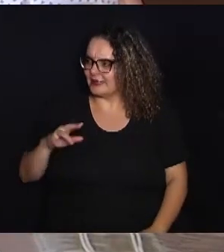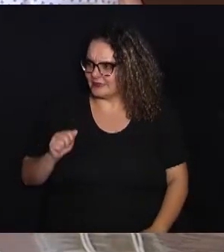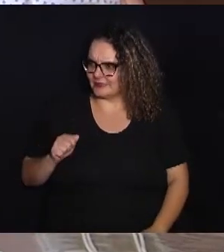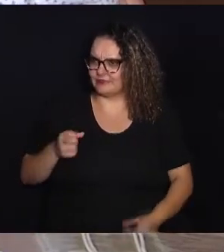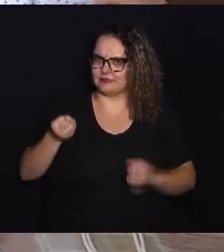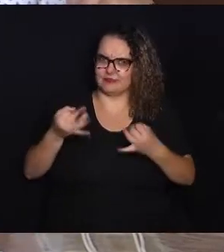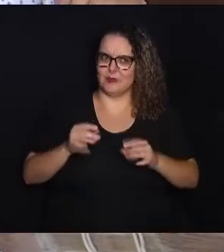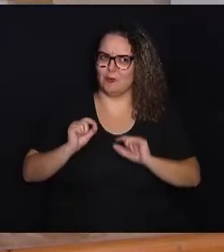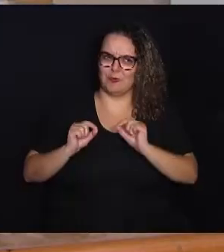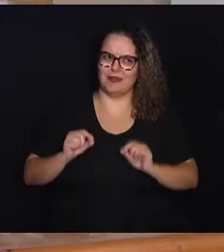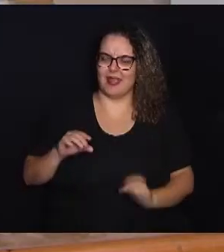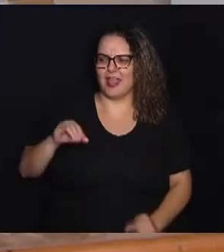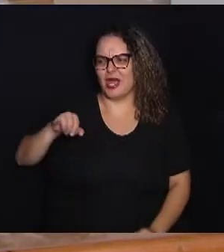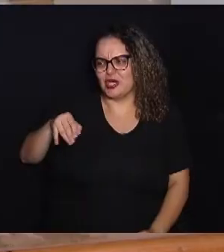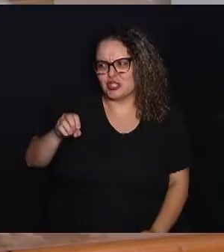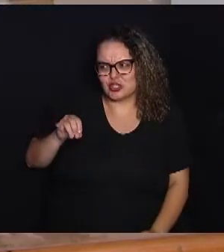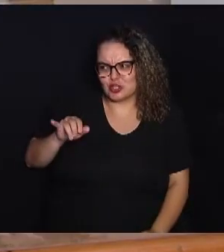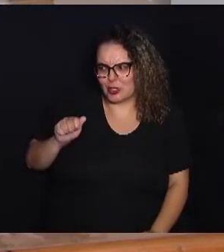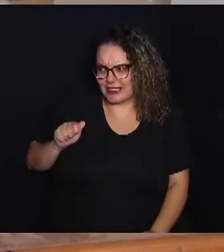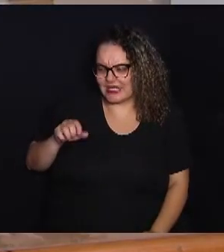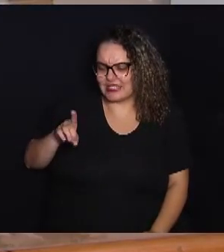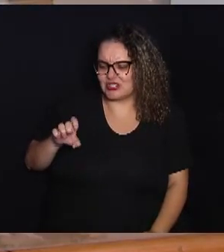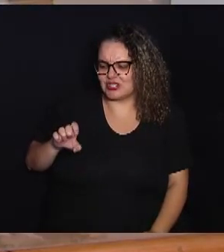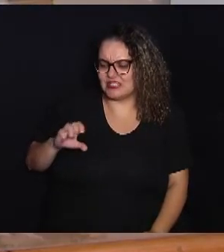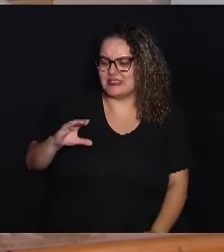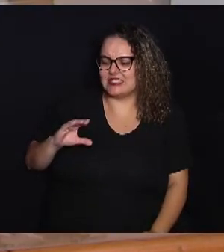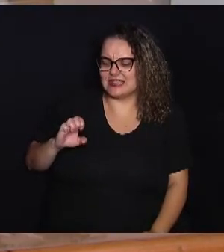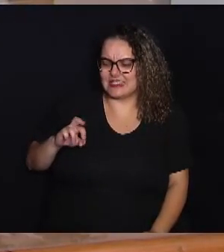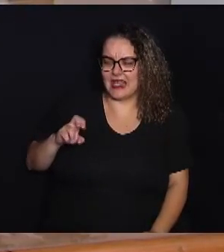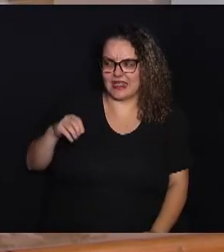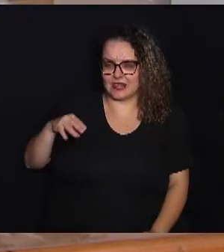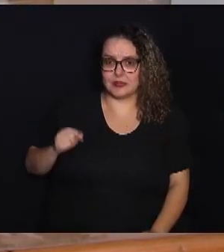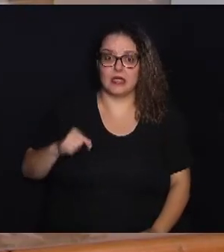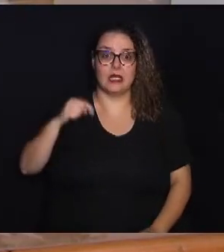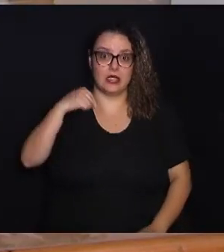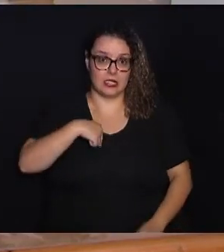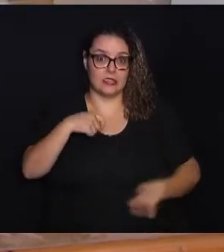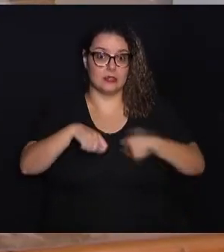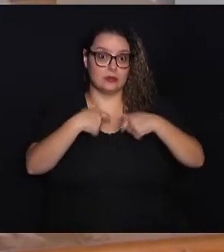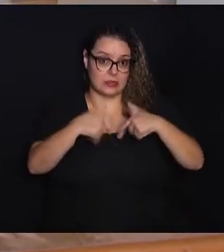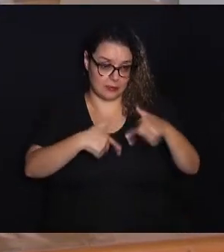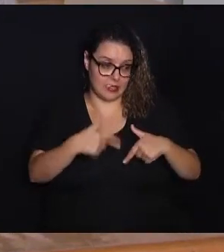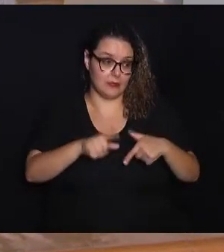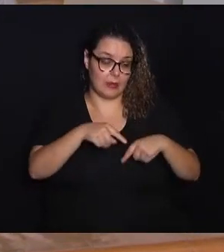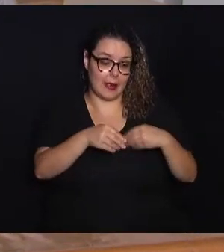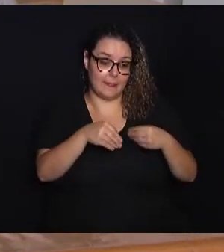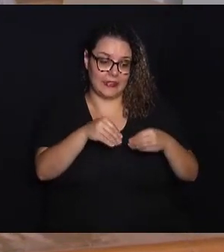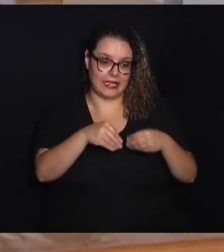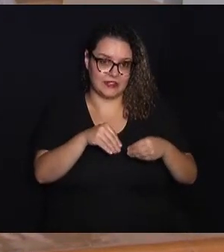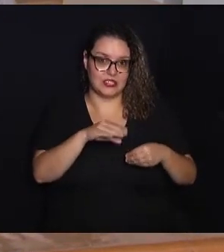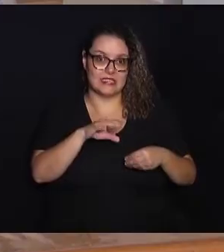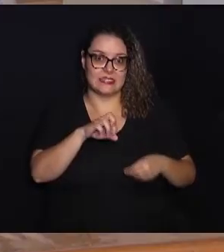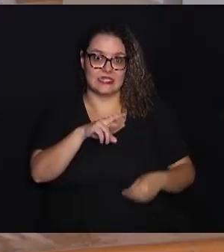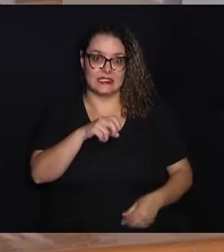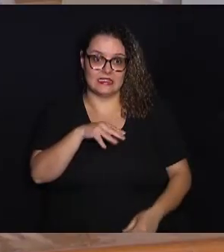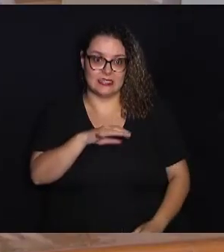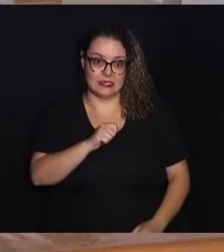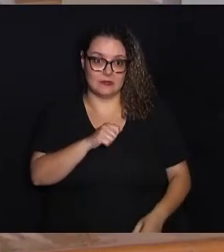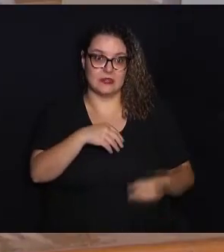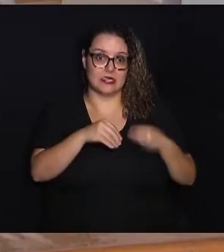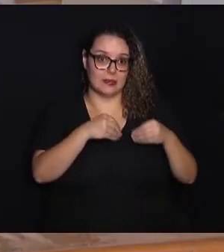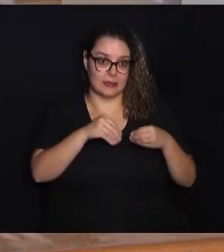de cerâmica. Tá, a cerâmica que eu trabalho é a cerâmica plástica. Ela é um pouco diferente da cerâmica